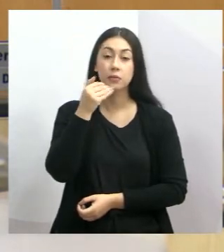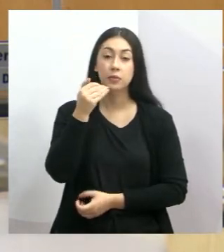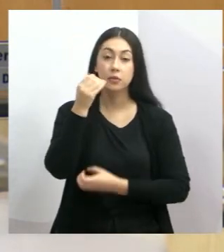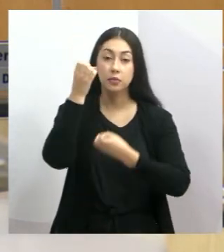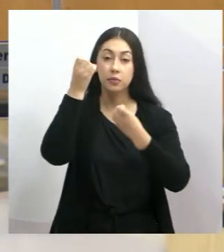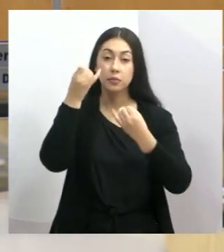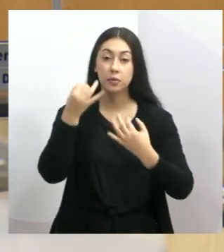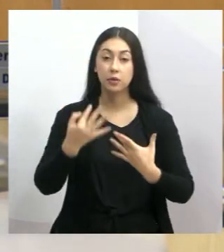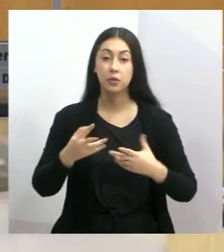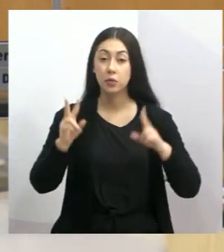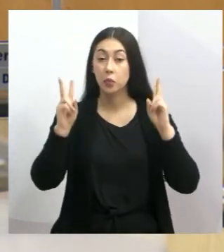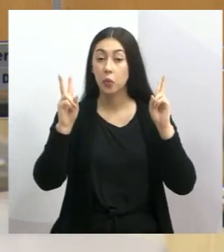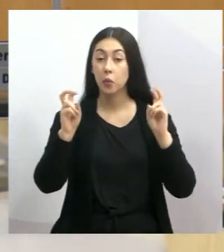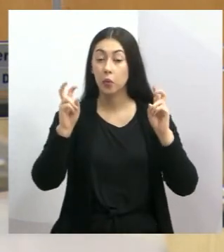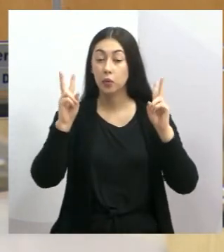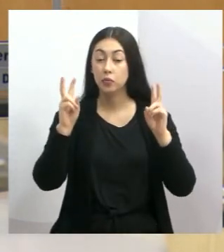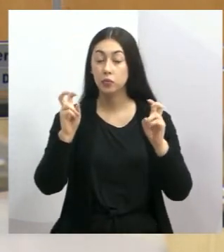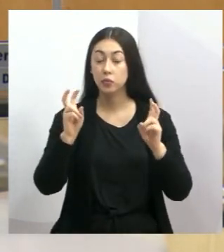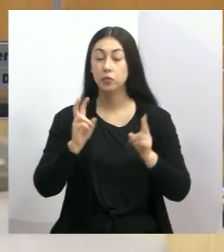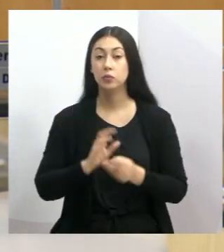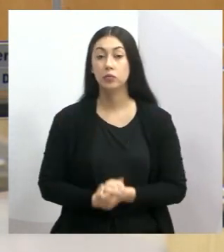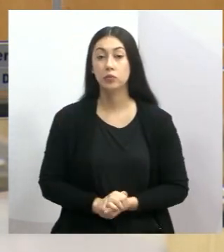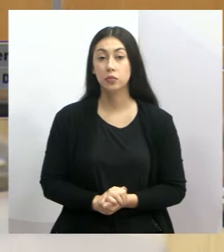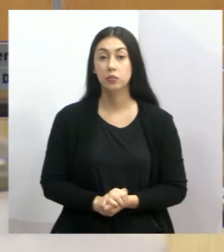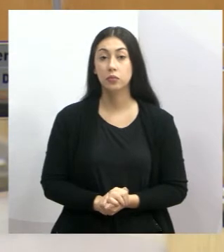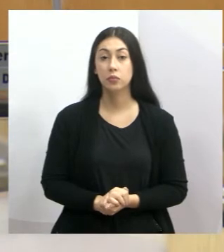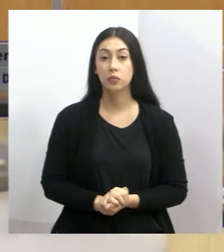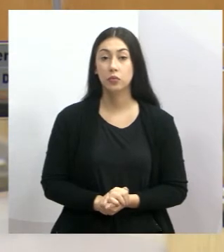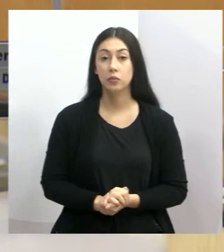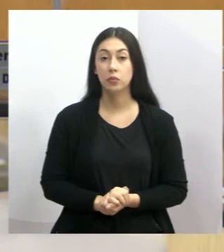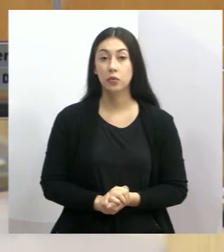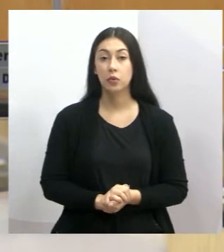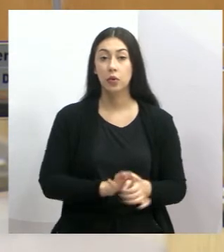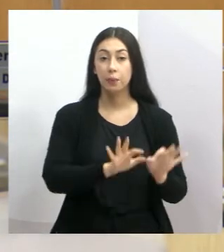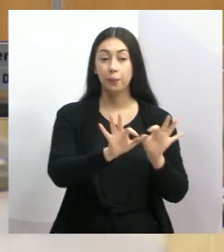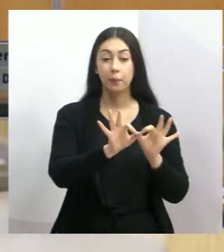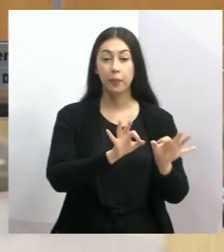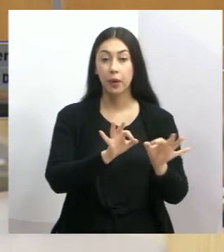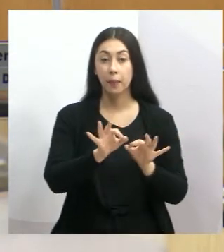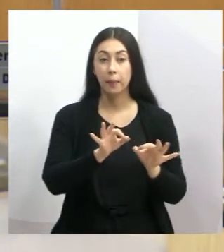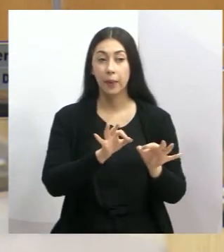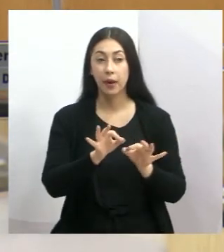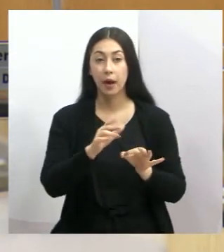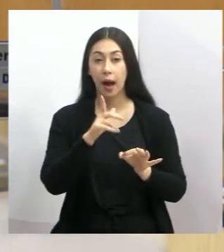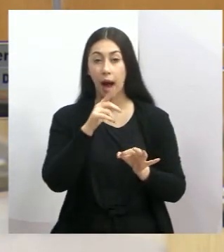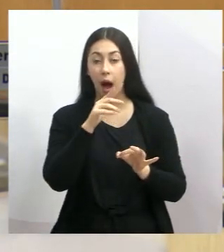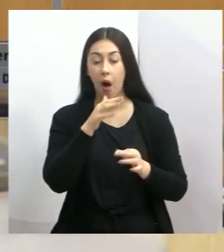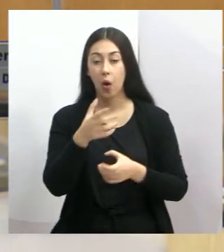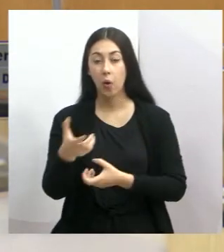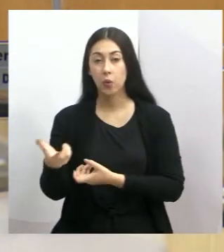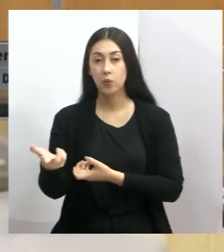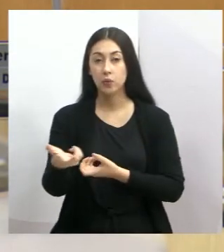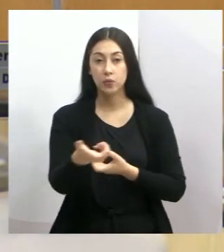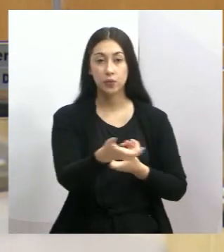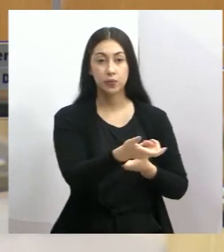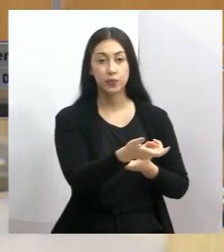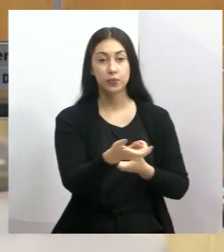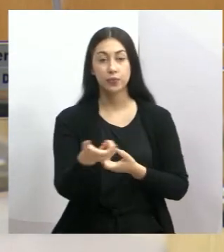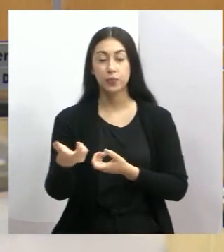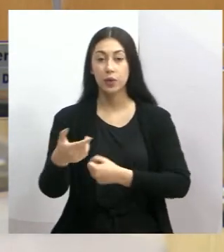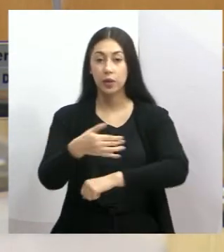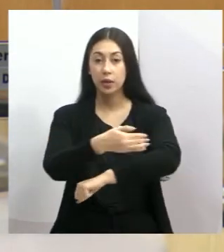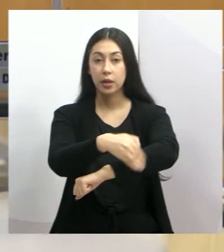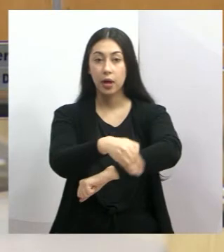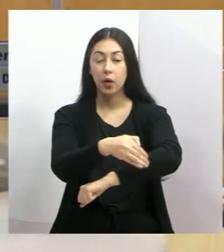informações quanto a instalação de mangueiras para suprir o abastecimento de água na